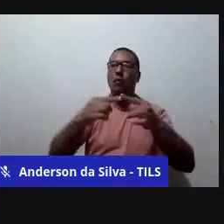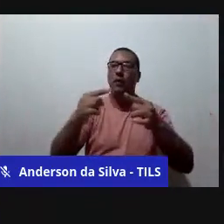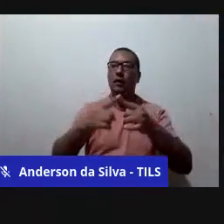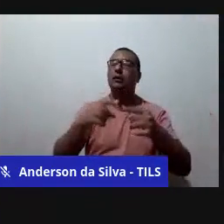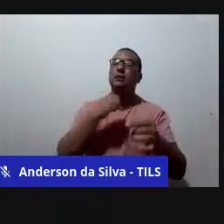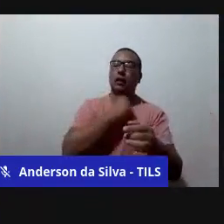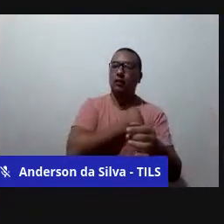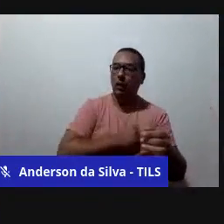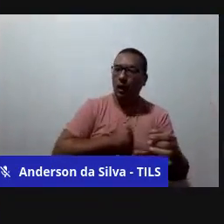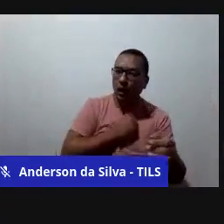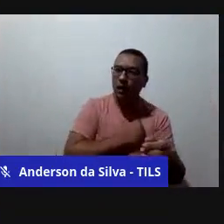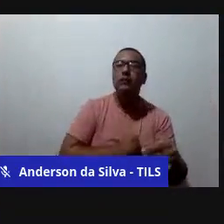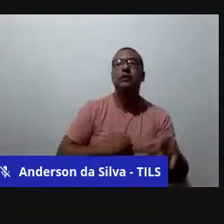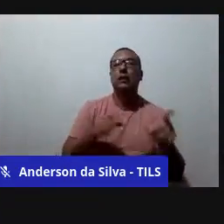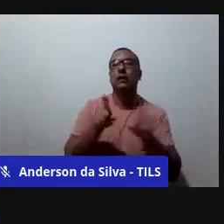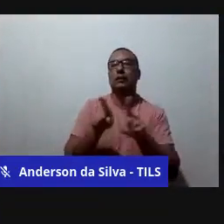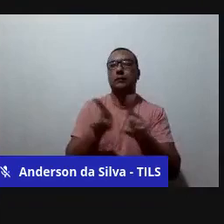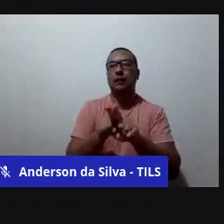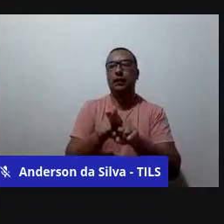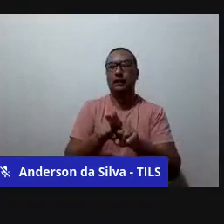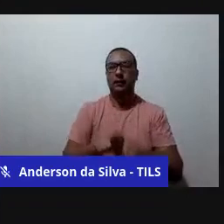mas tem mais gingado.